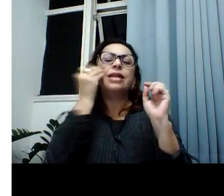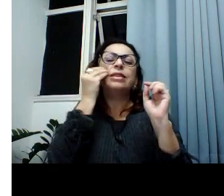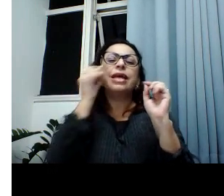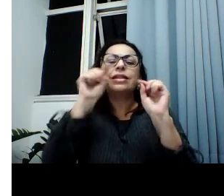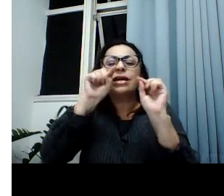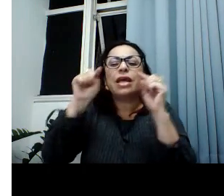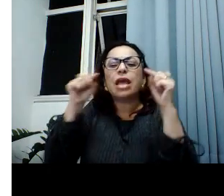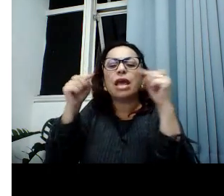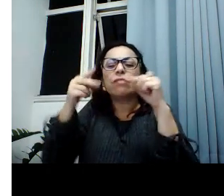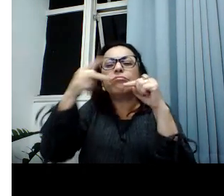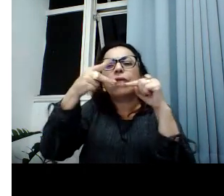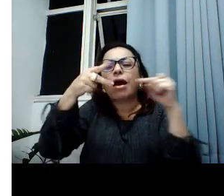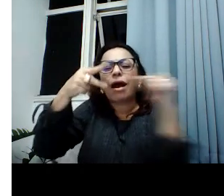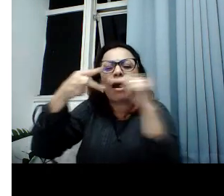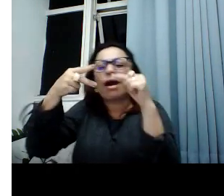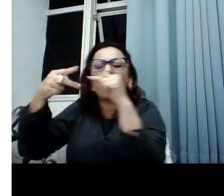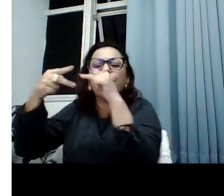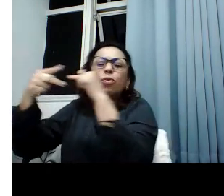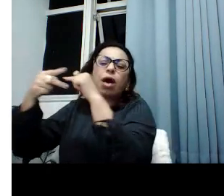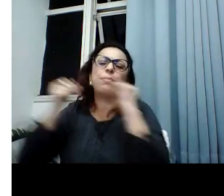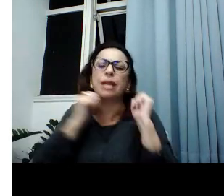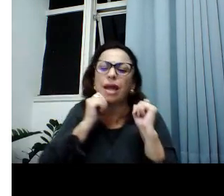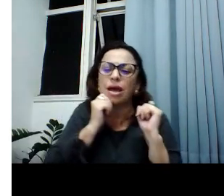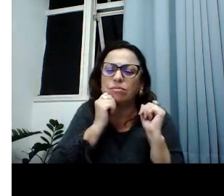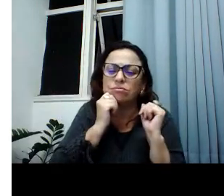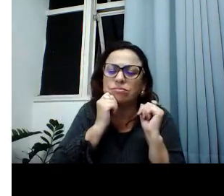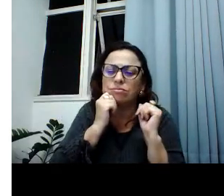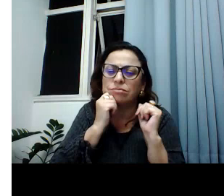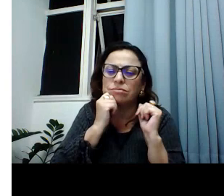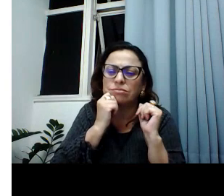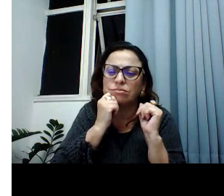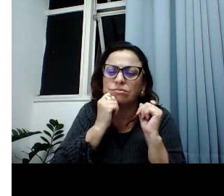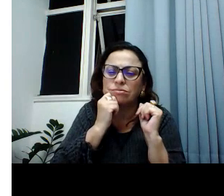1/6, tenta empurrar para lá.